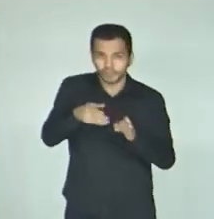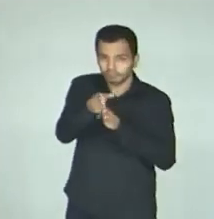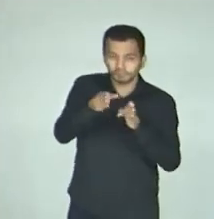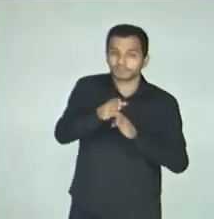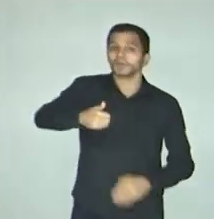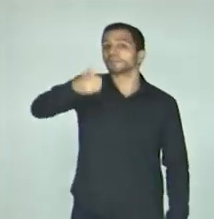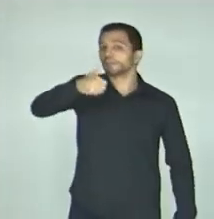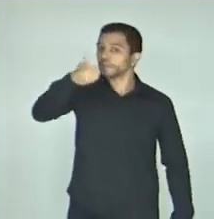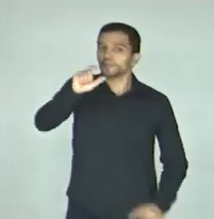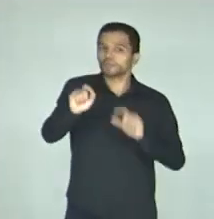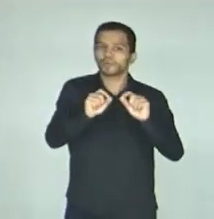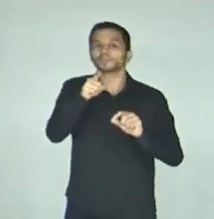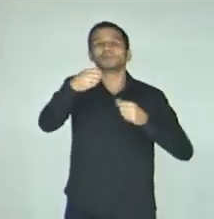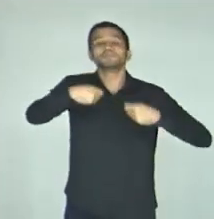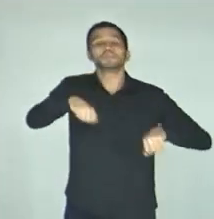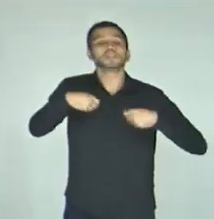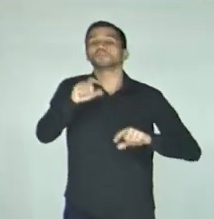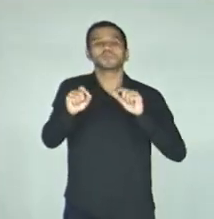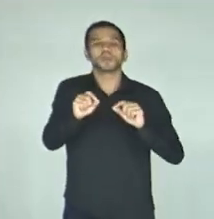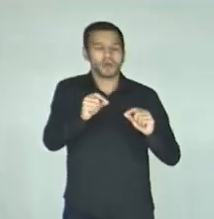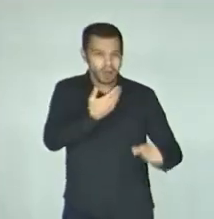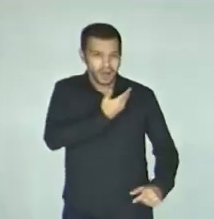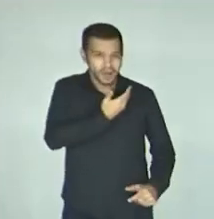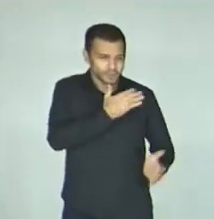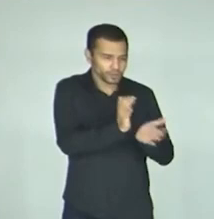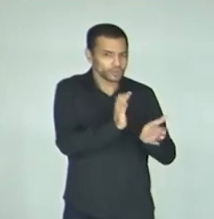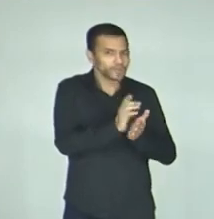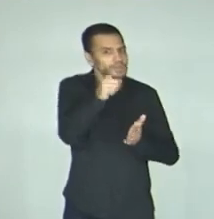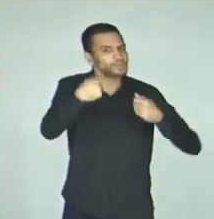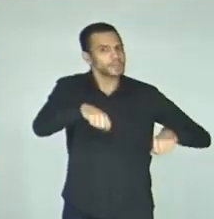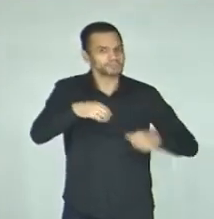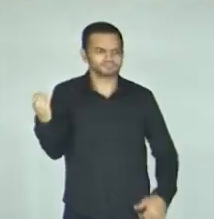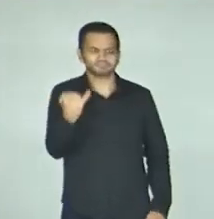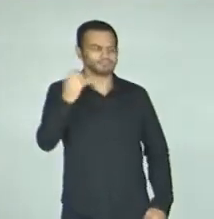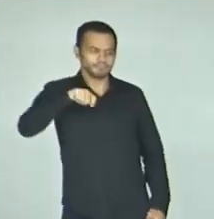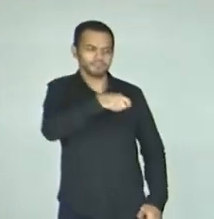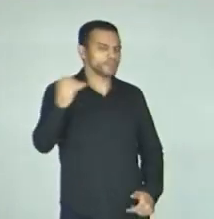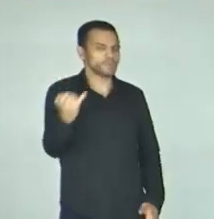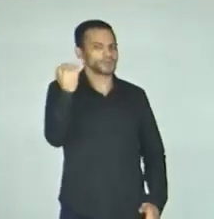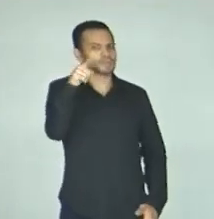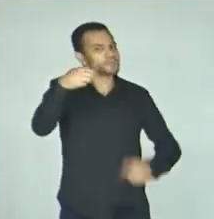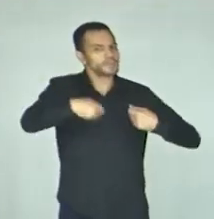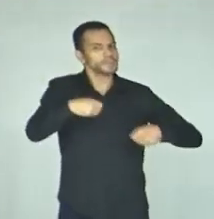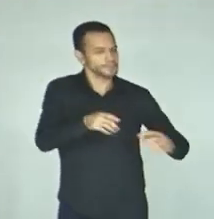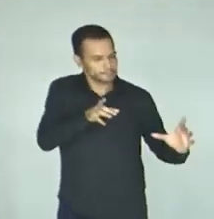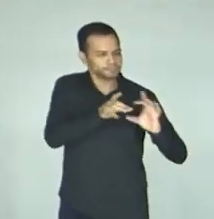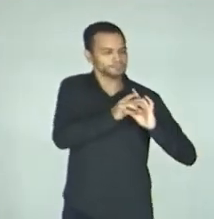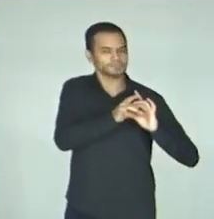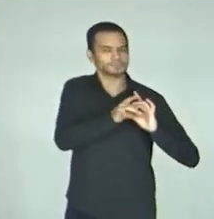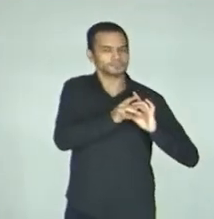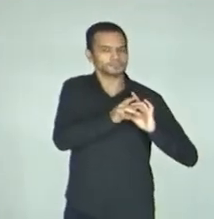Valorize mais os amigos que os negócios o Versículo 8 diz